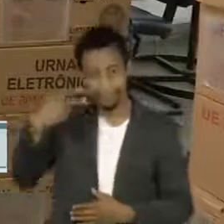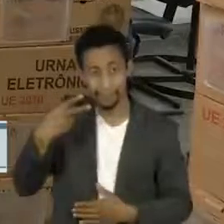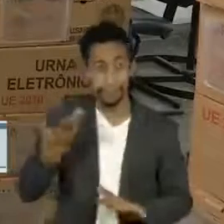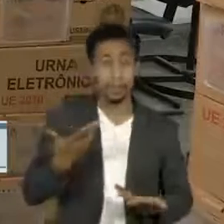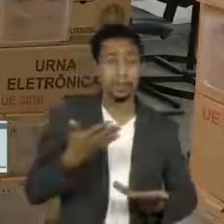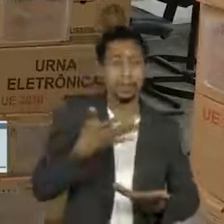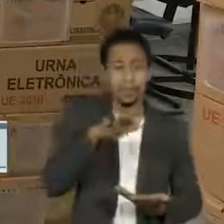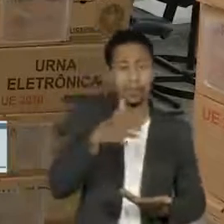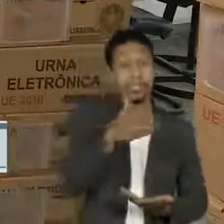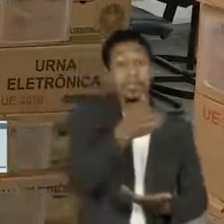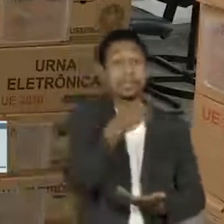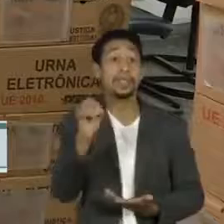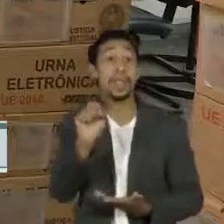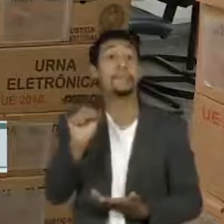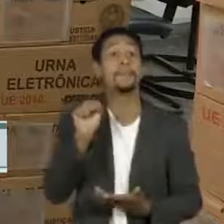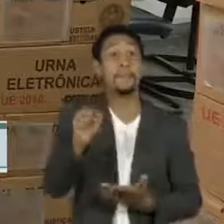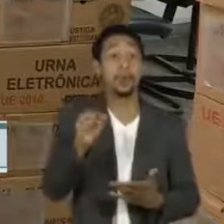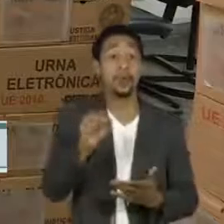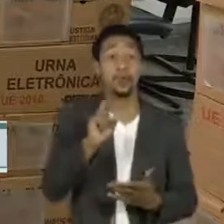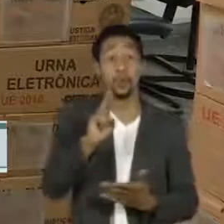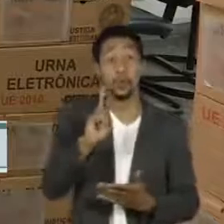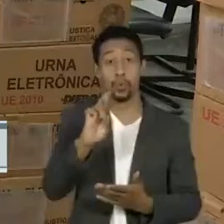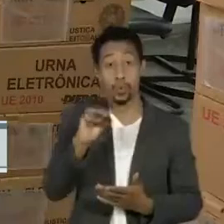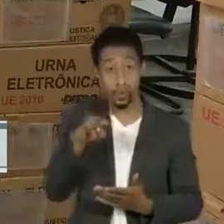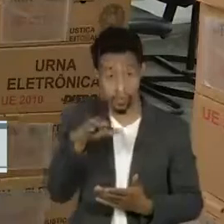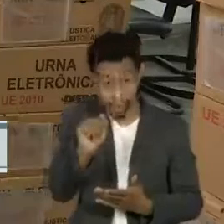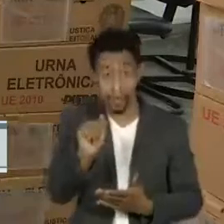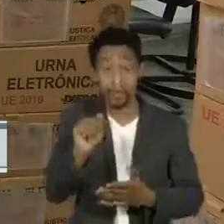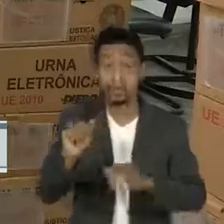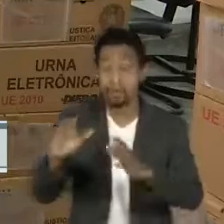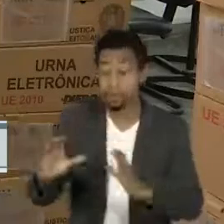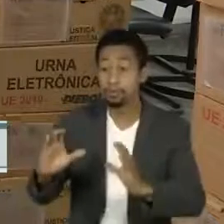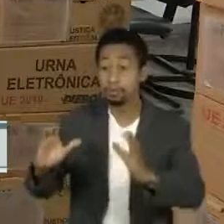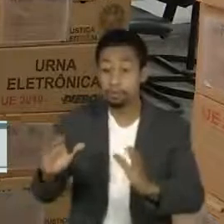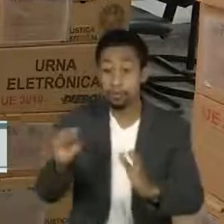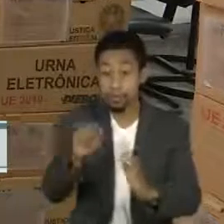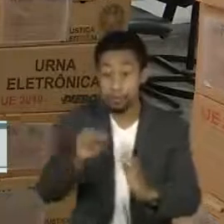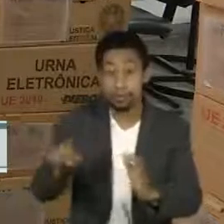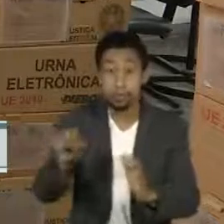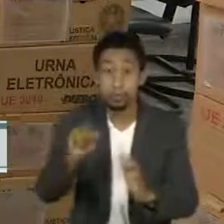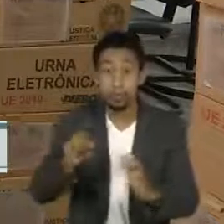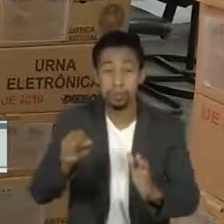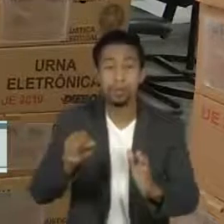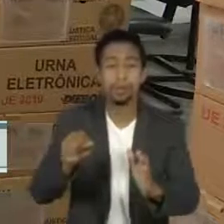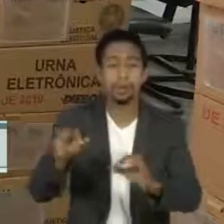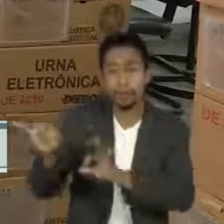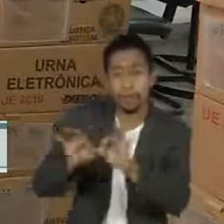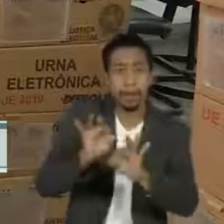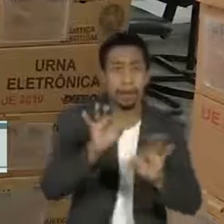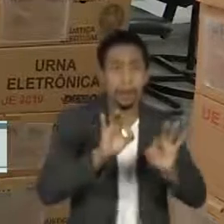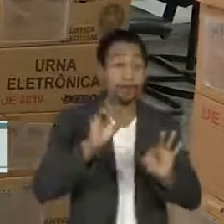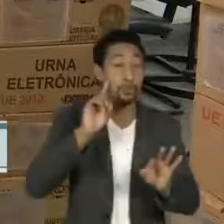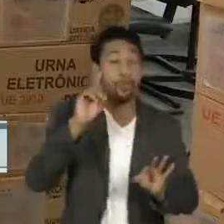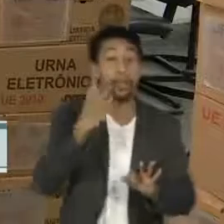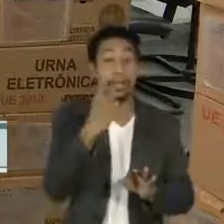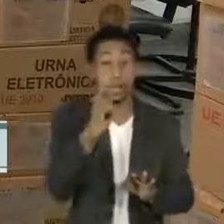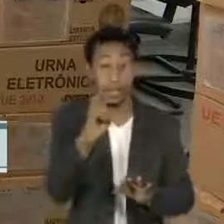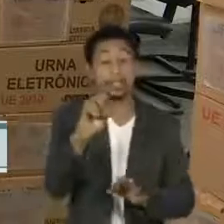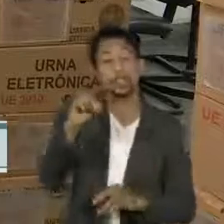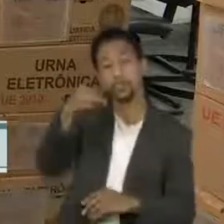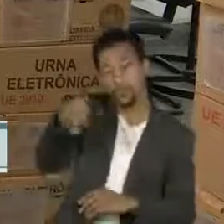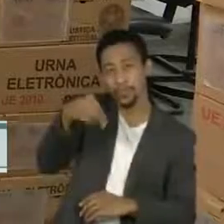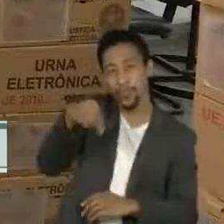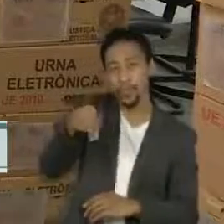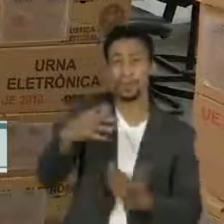eletrônicas do estado de São Paulo começam hoje a ser preparadas para as eleições municipais do próximo dia 15 de novembro. Os equipamentos estão recebendo as